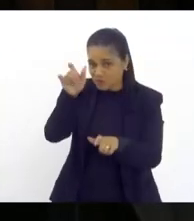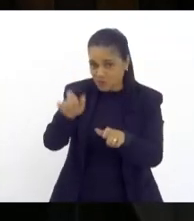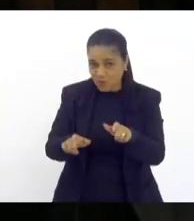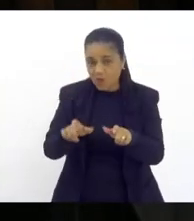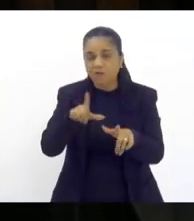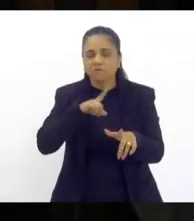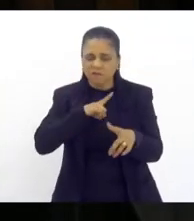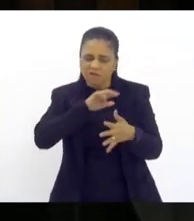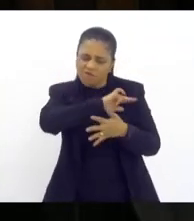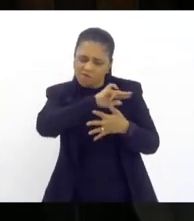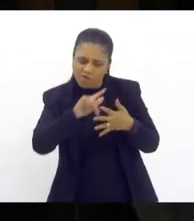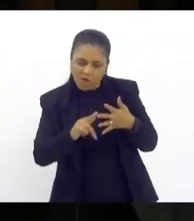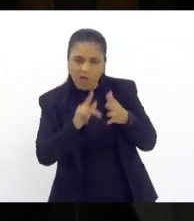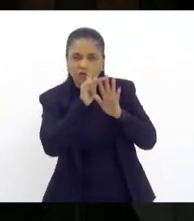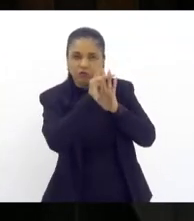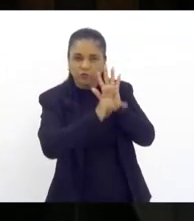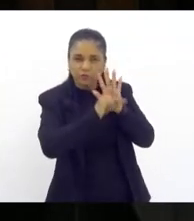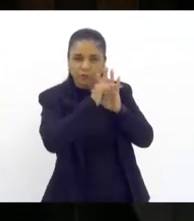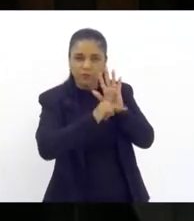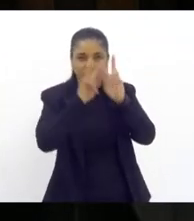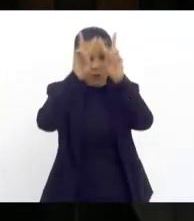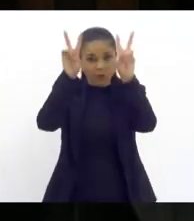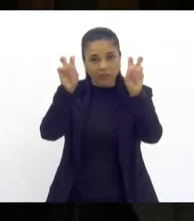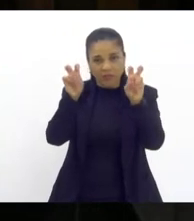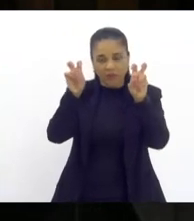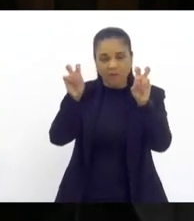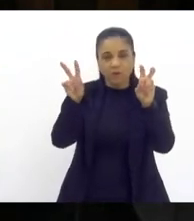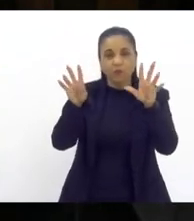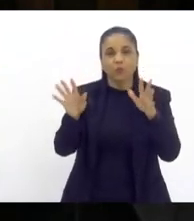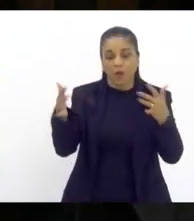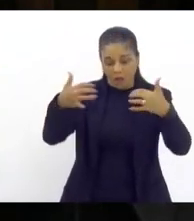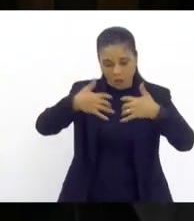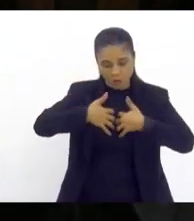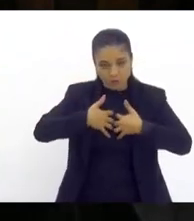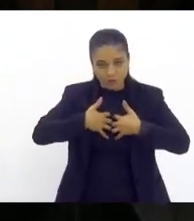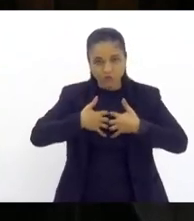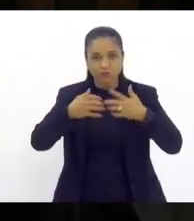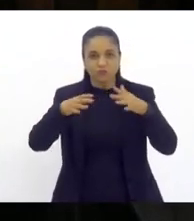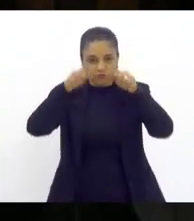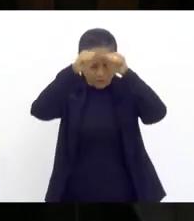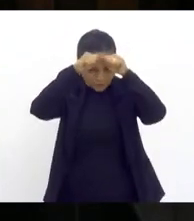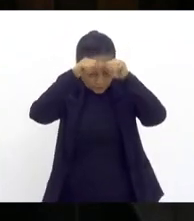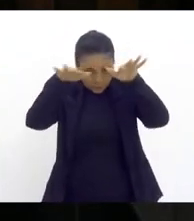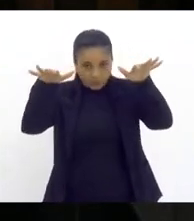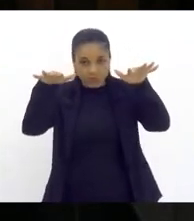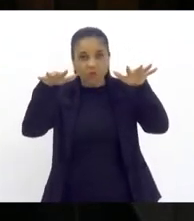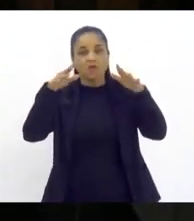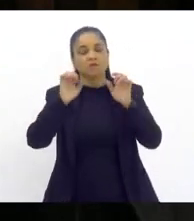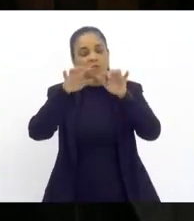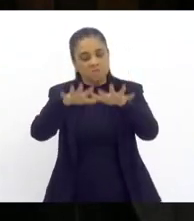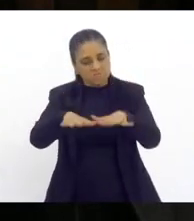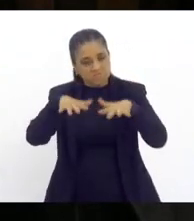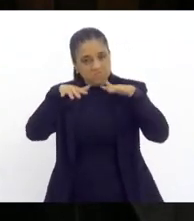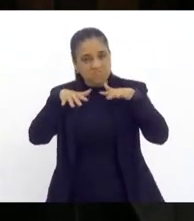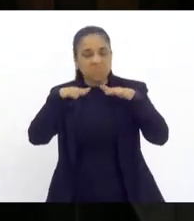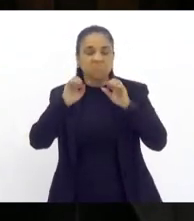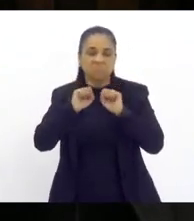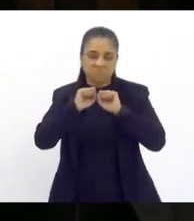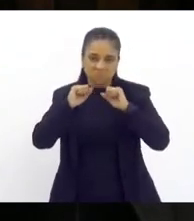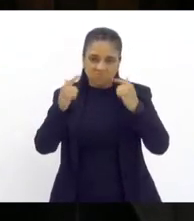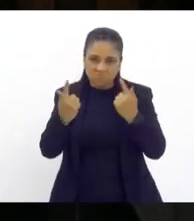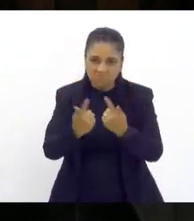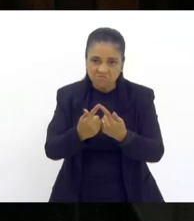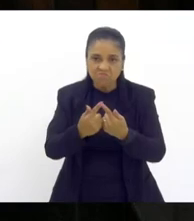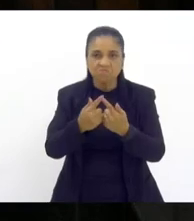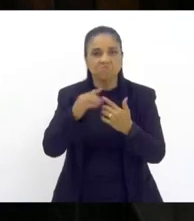na casa que versam sobre esse tema e a gente está compilando numa sessão extraordinária para dar andamento e fazer com que o